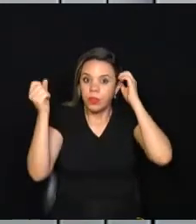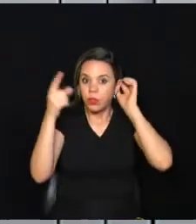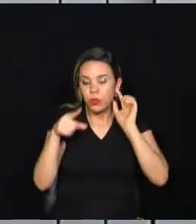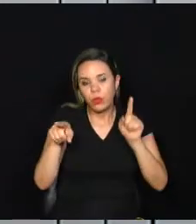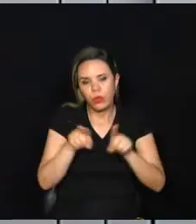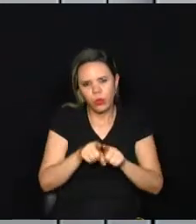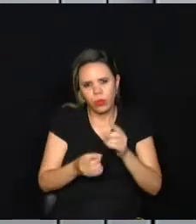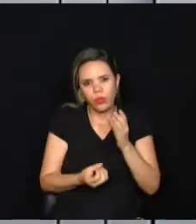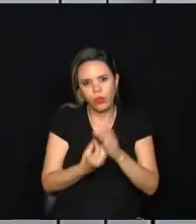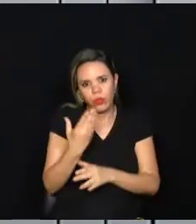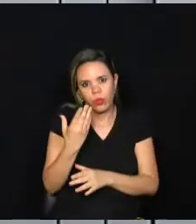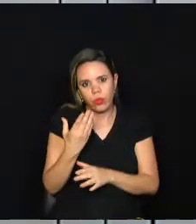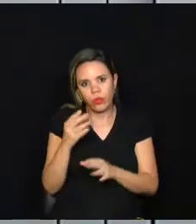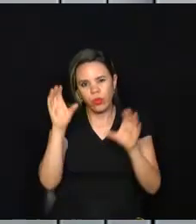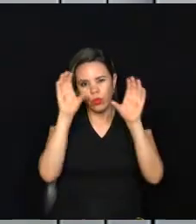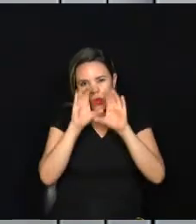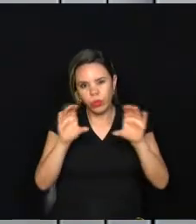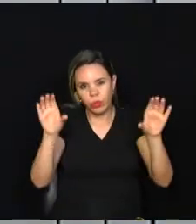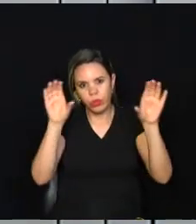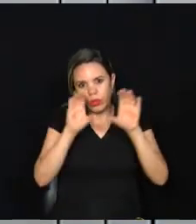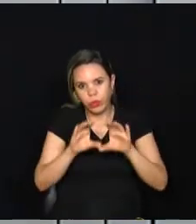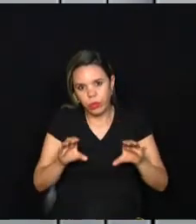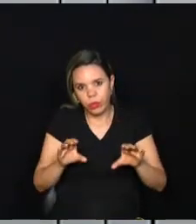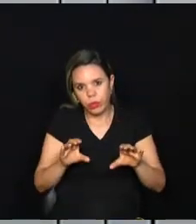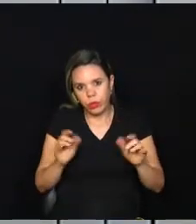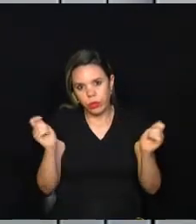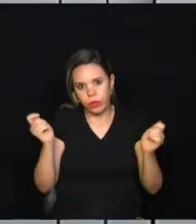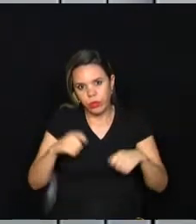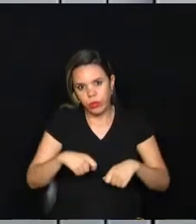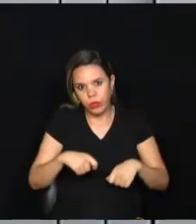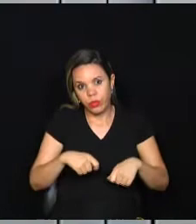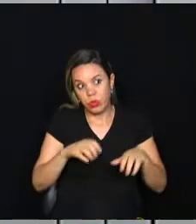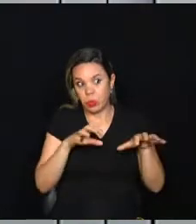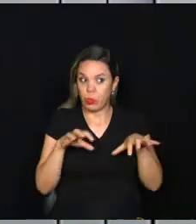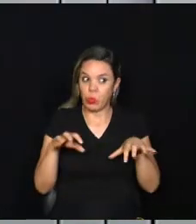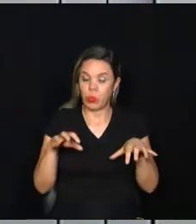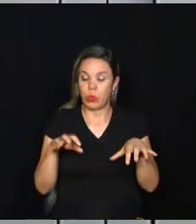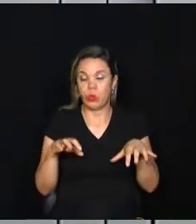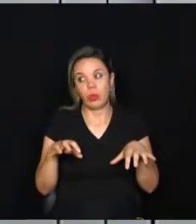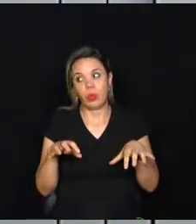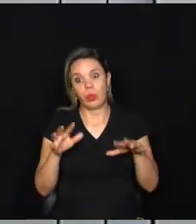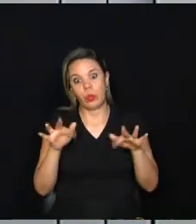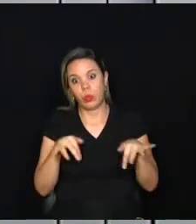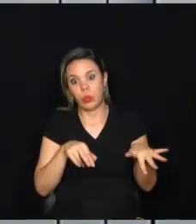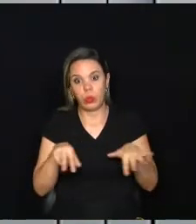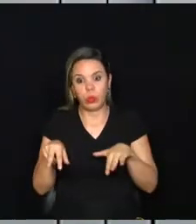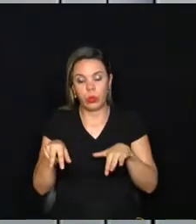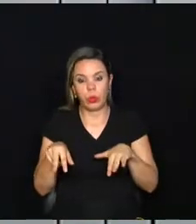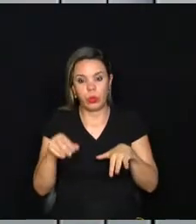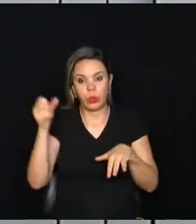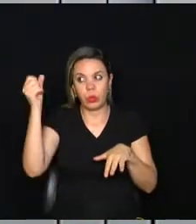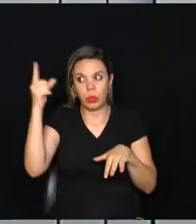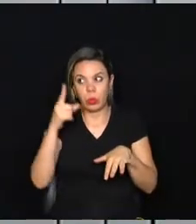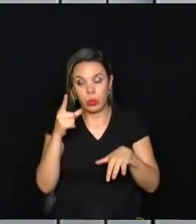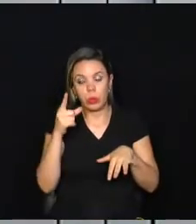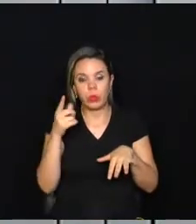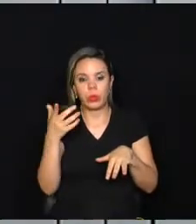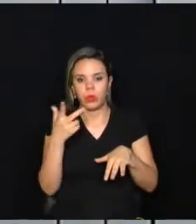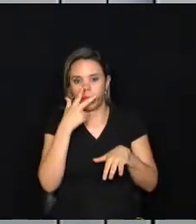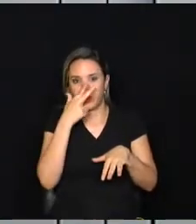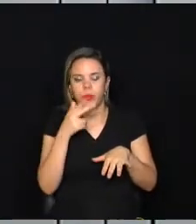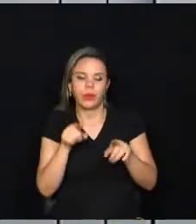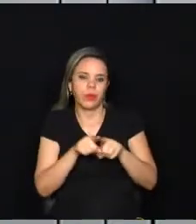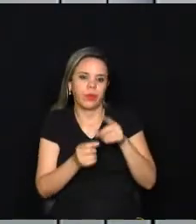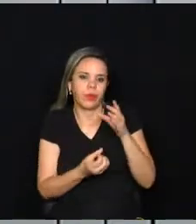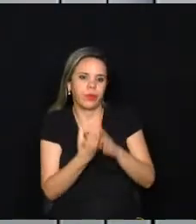também aparece entre nuvens e há possibilidade de chuva. Então, neste fim de semana, o sol aparece, mas deixe